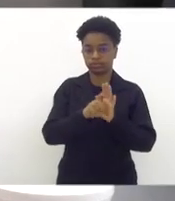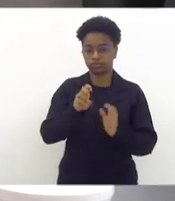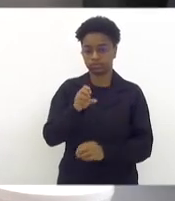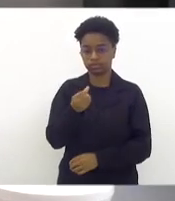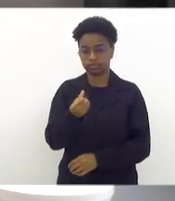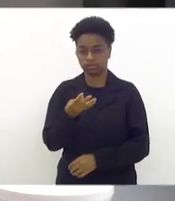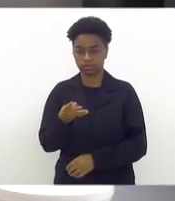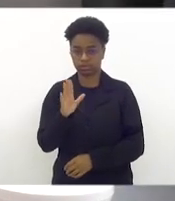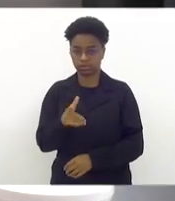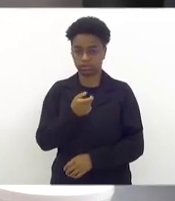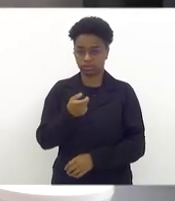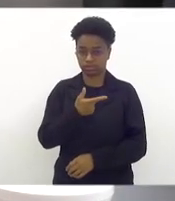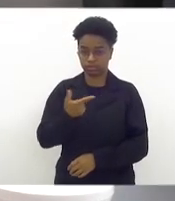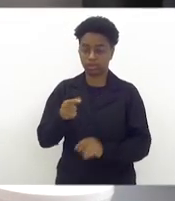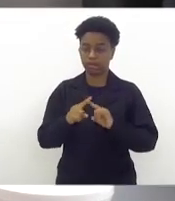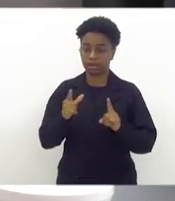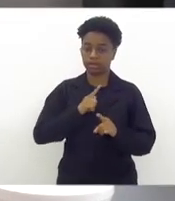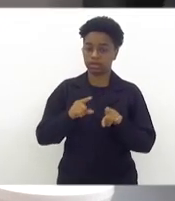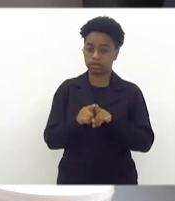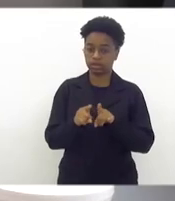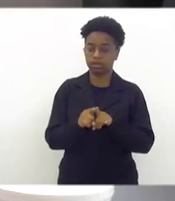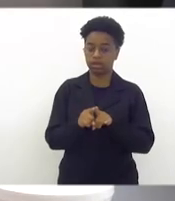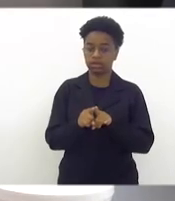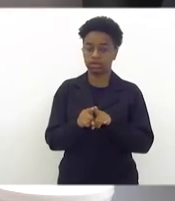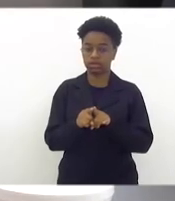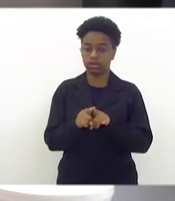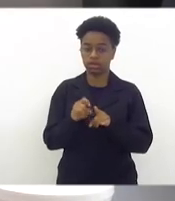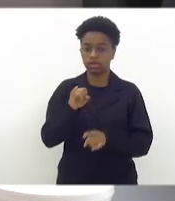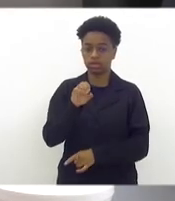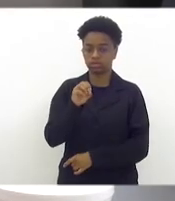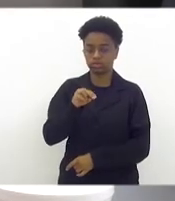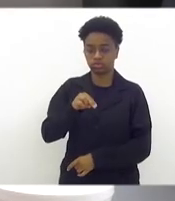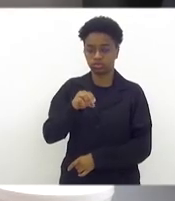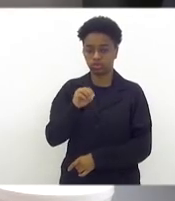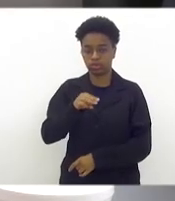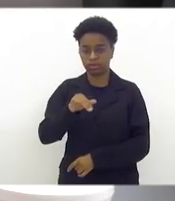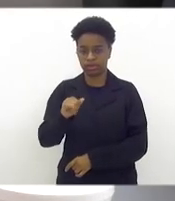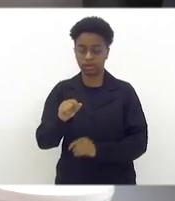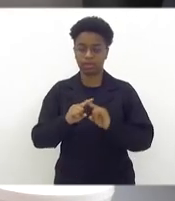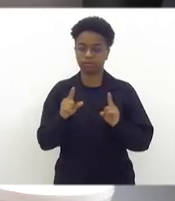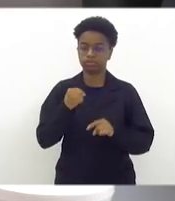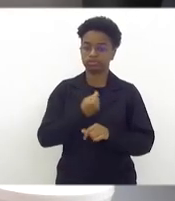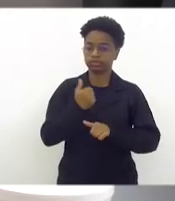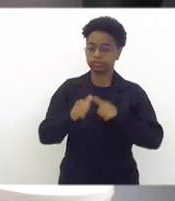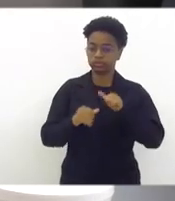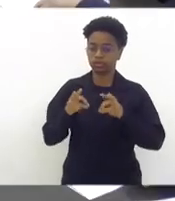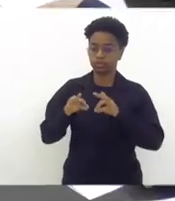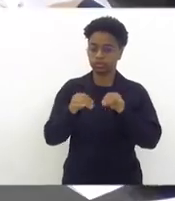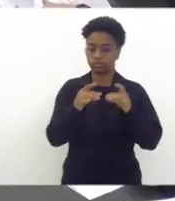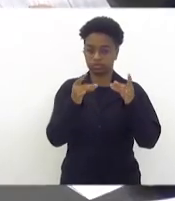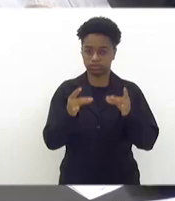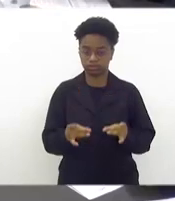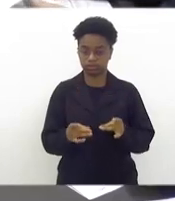22. Mas também tem a questão da isonomia. Aí a gente analisa todos esses aspectos juntos. Perfeito. 26 da pauta é o